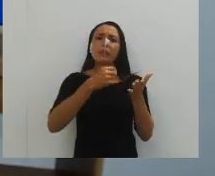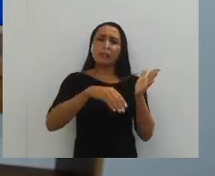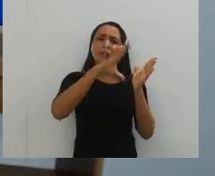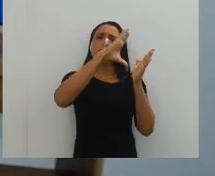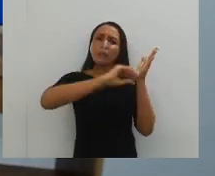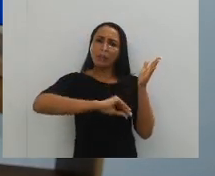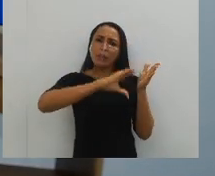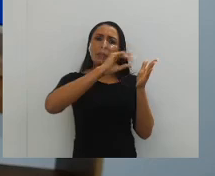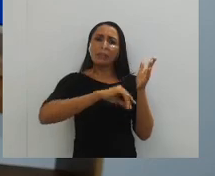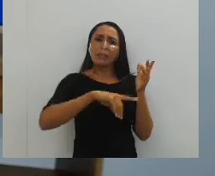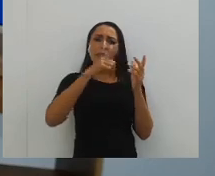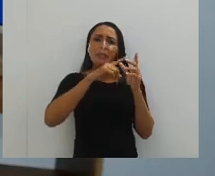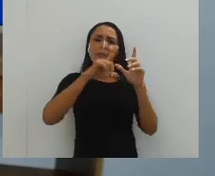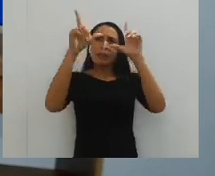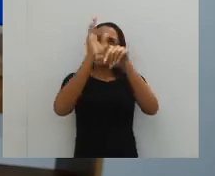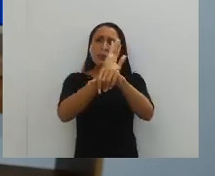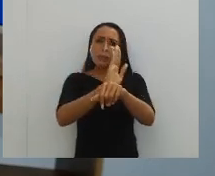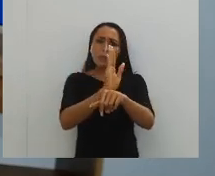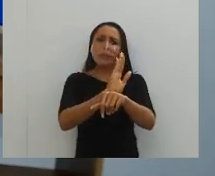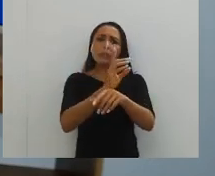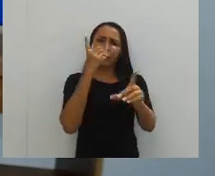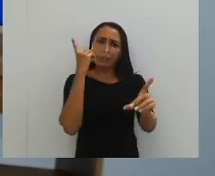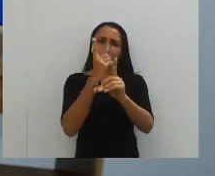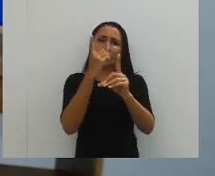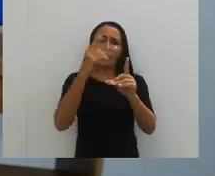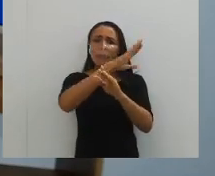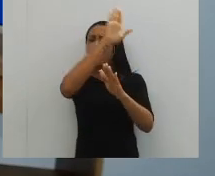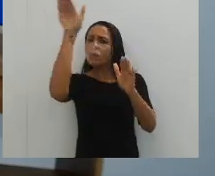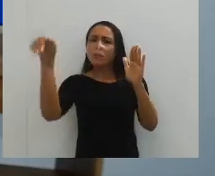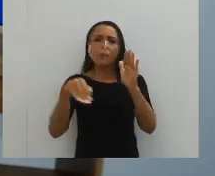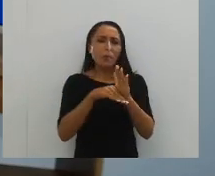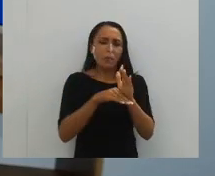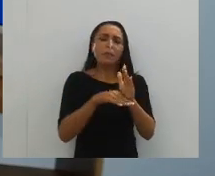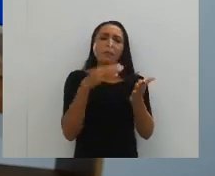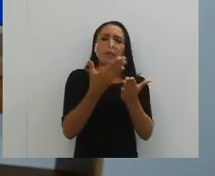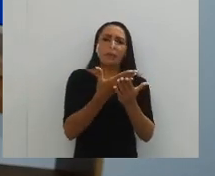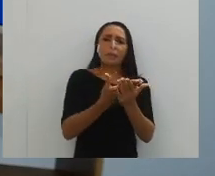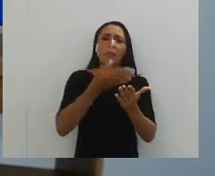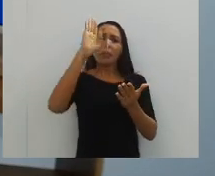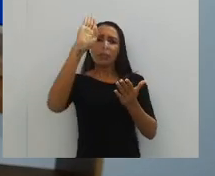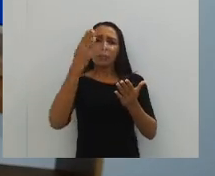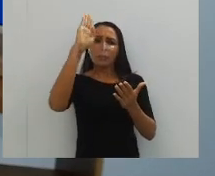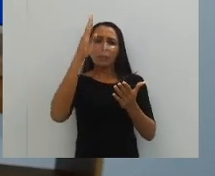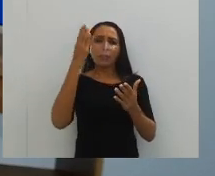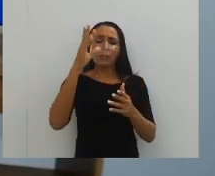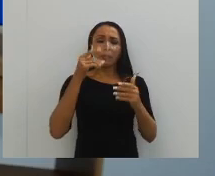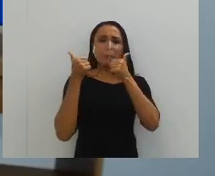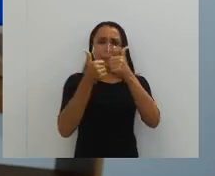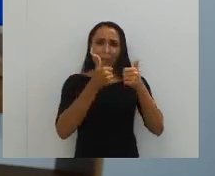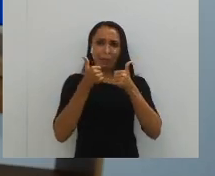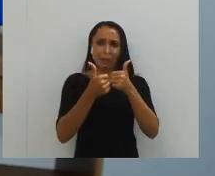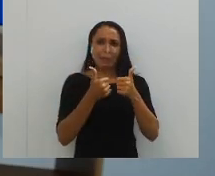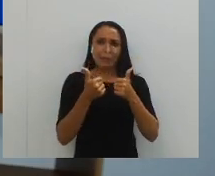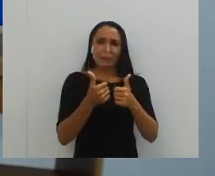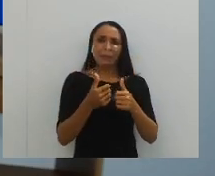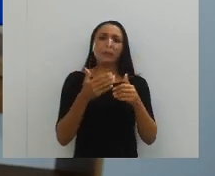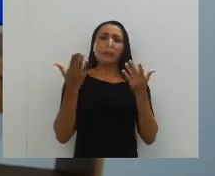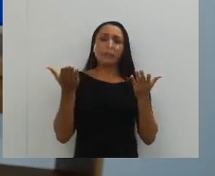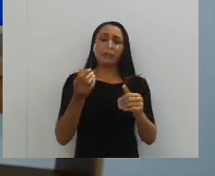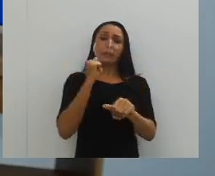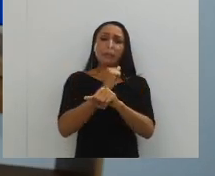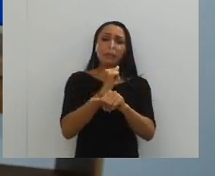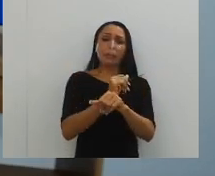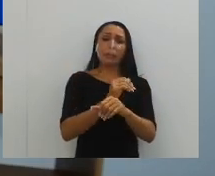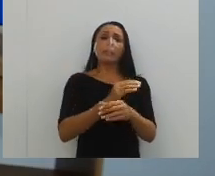vai lá nos vídeos do EducaPE que você vai encontrar toda a sequência de todas as aulas que já aconteceram nesse projeto massa, beleza? Então, eu espero vocês aqui no YouTube